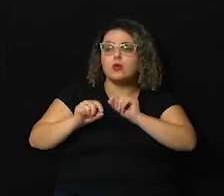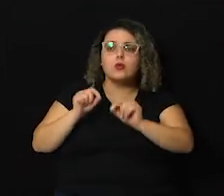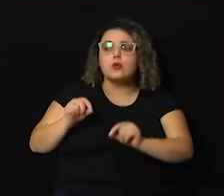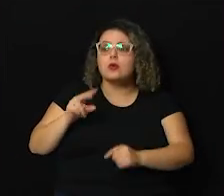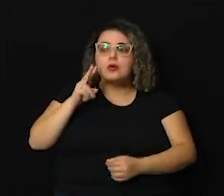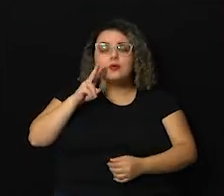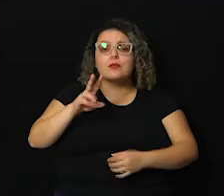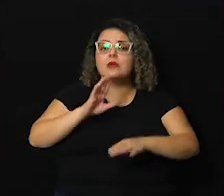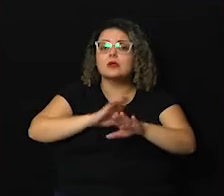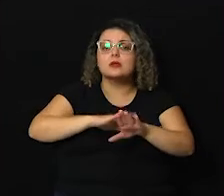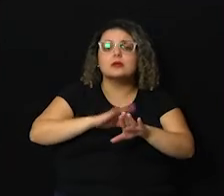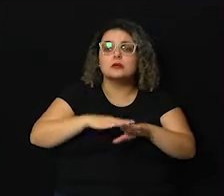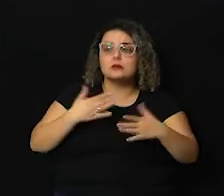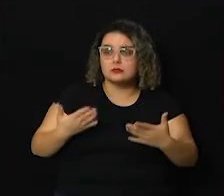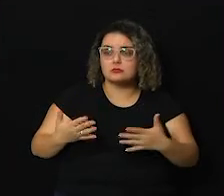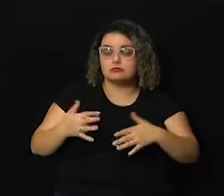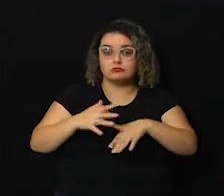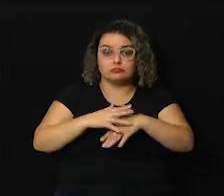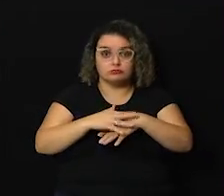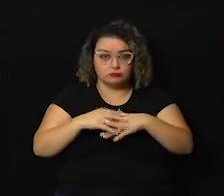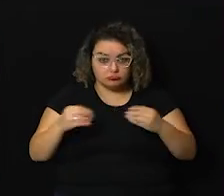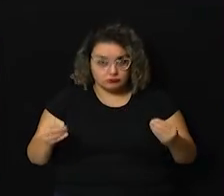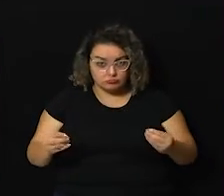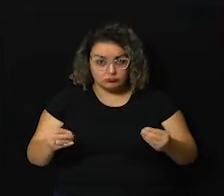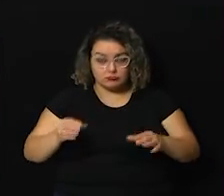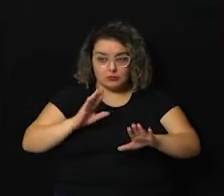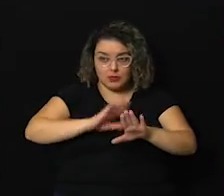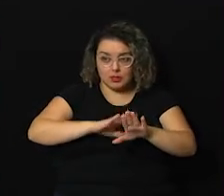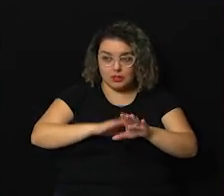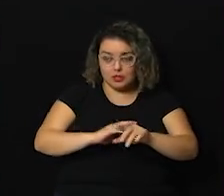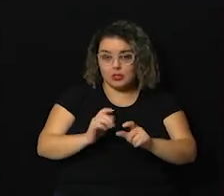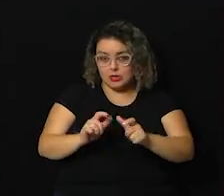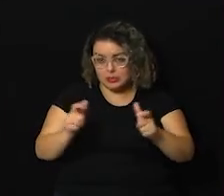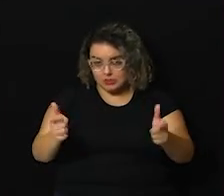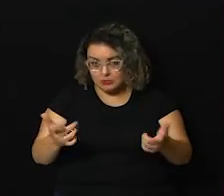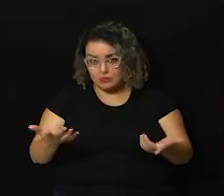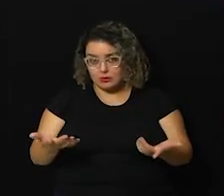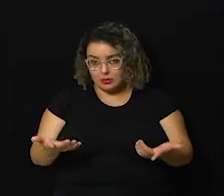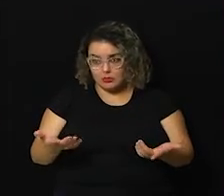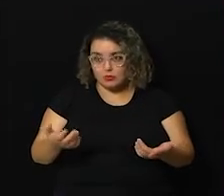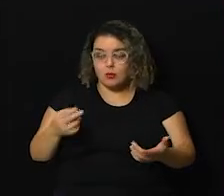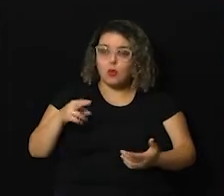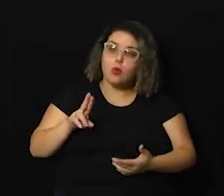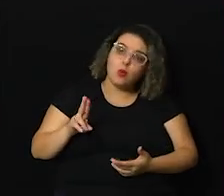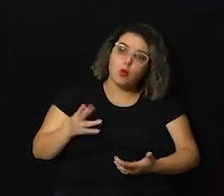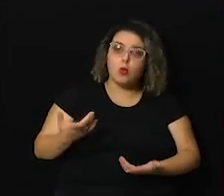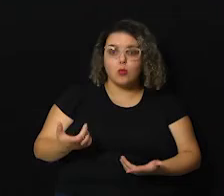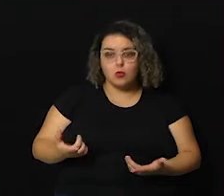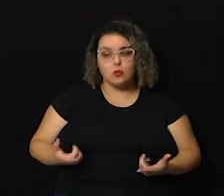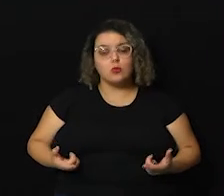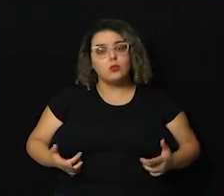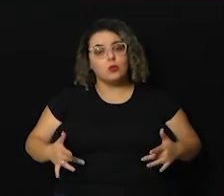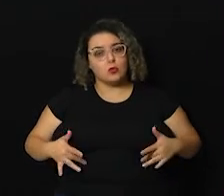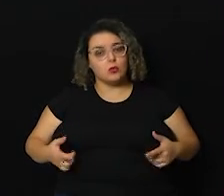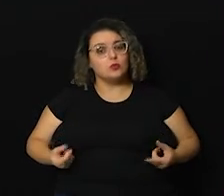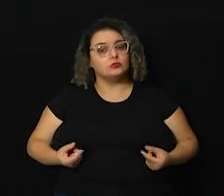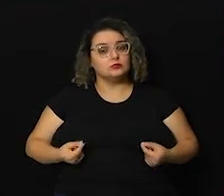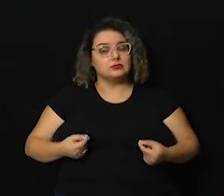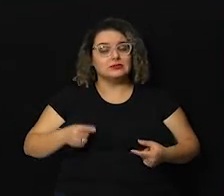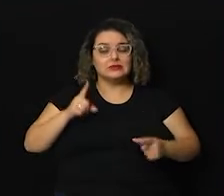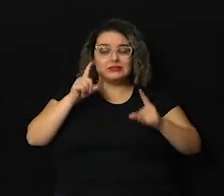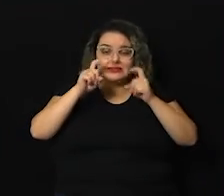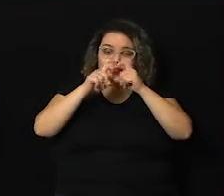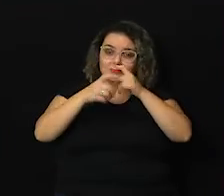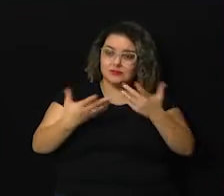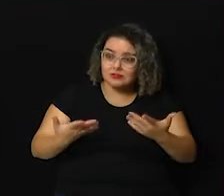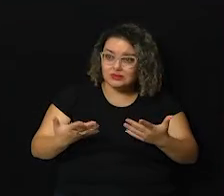na prática? As chances de cura na prática, são altas essas chances? Ou esse é um câncer bastante